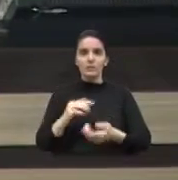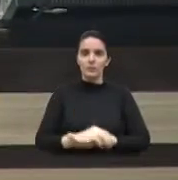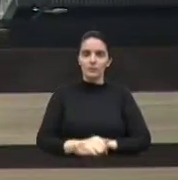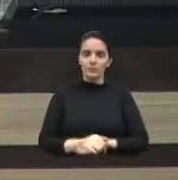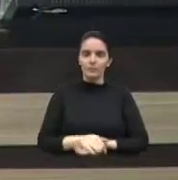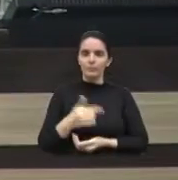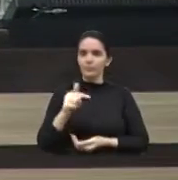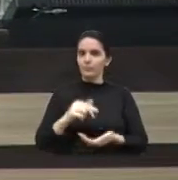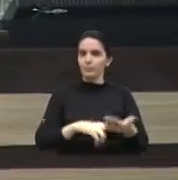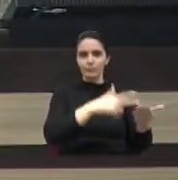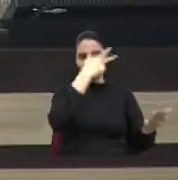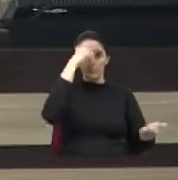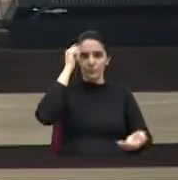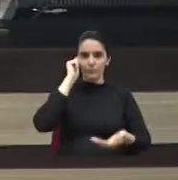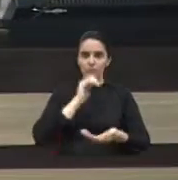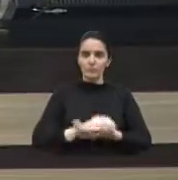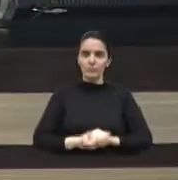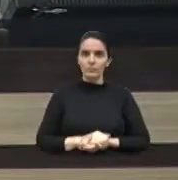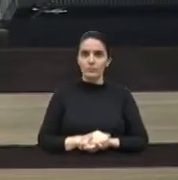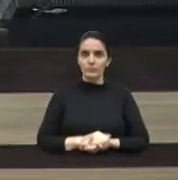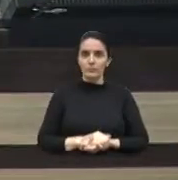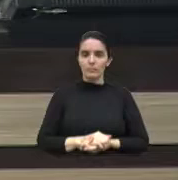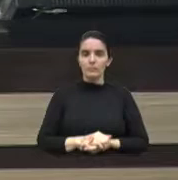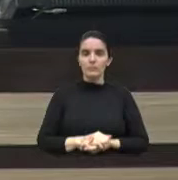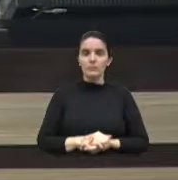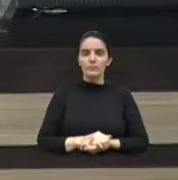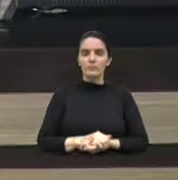Não havendo executivo.